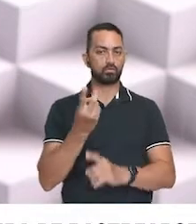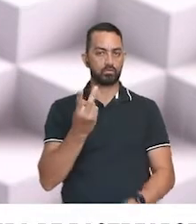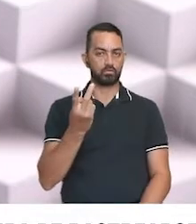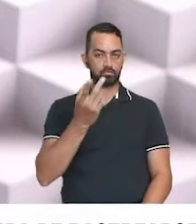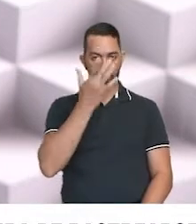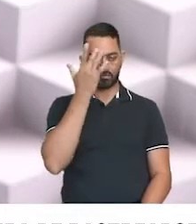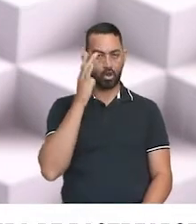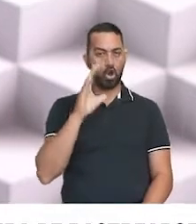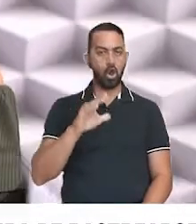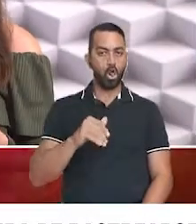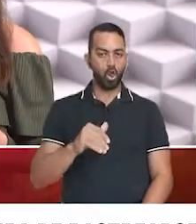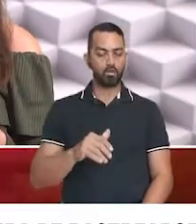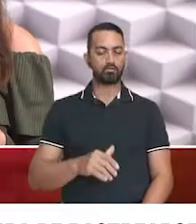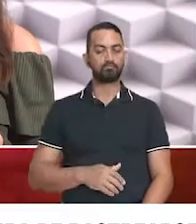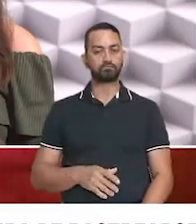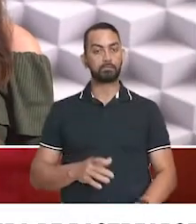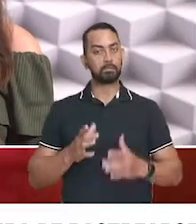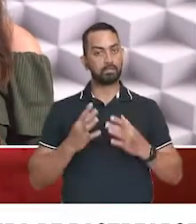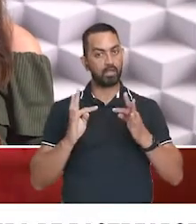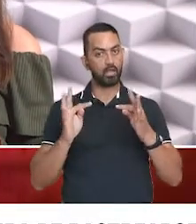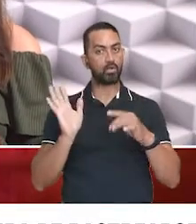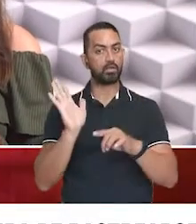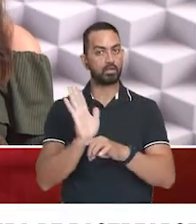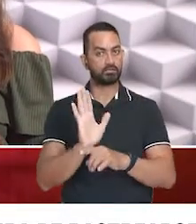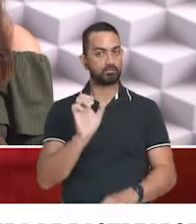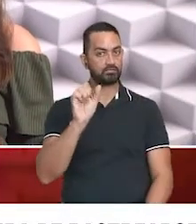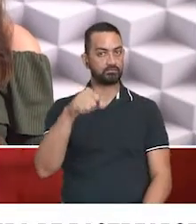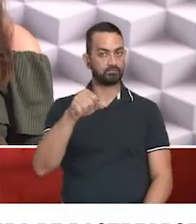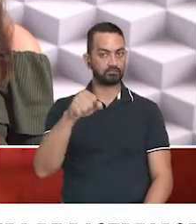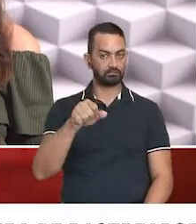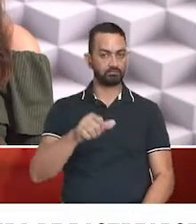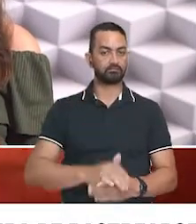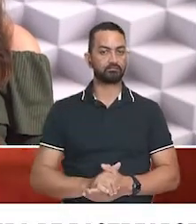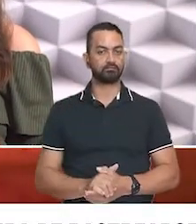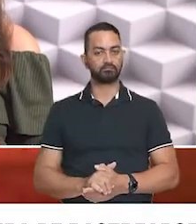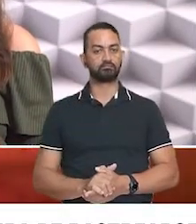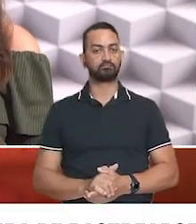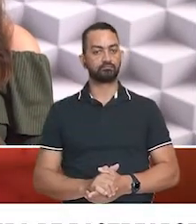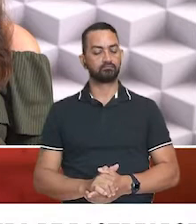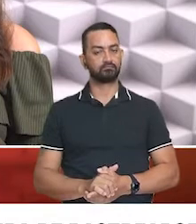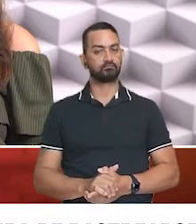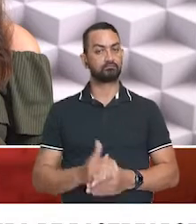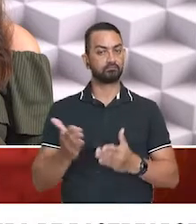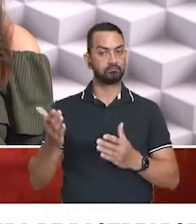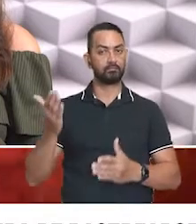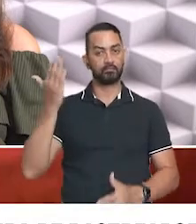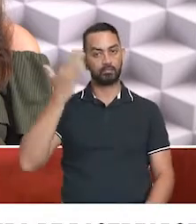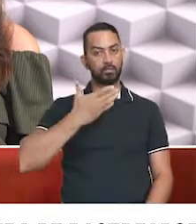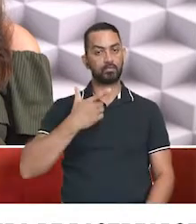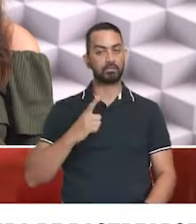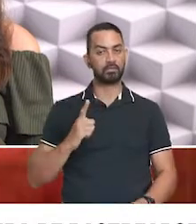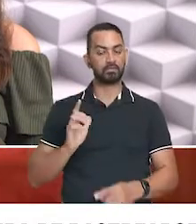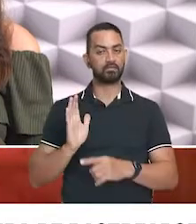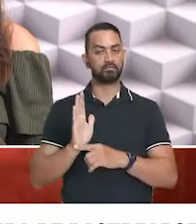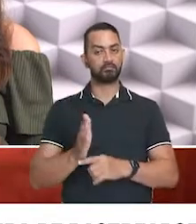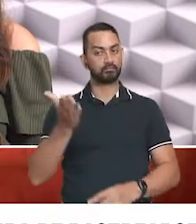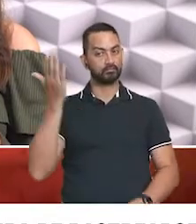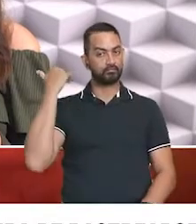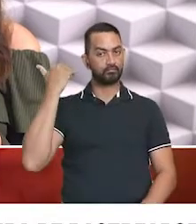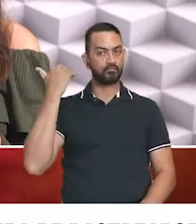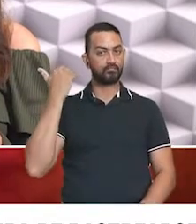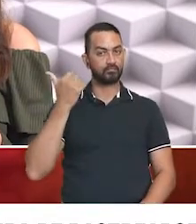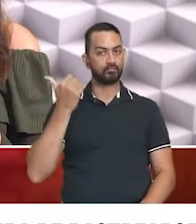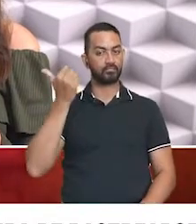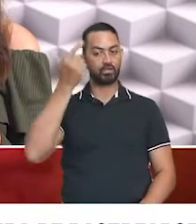porque não conseguiram localizar os criminosos é gente tecnologia ajuda e muito viu prova aí mesmo de que ajuda